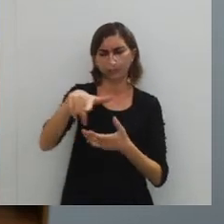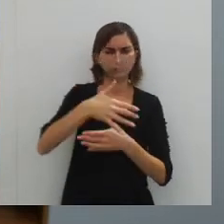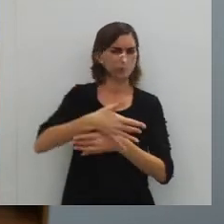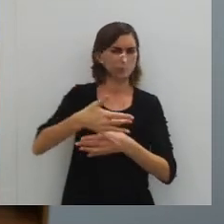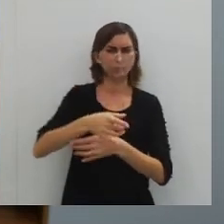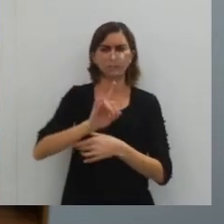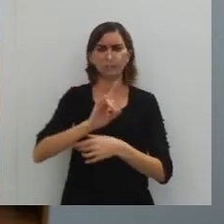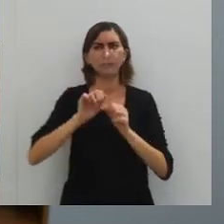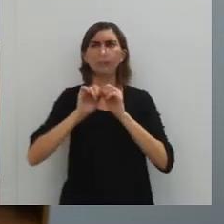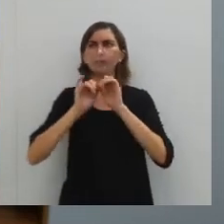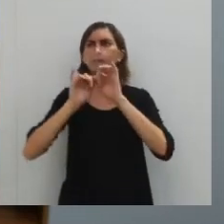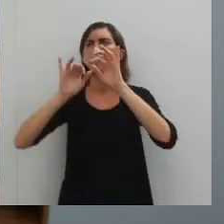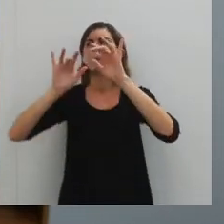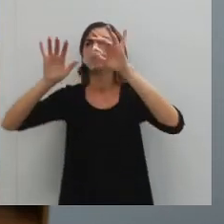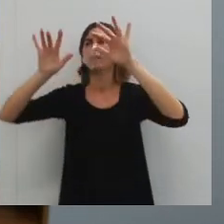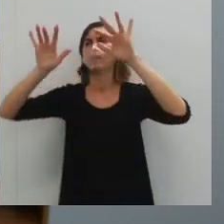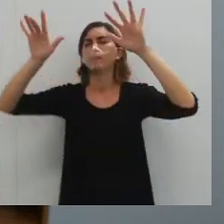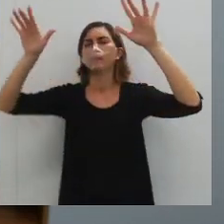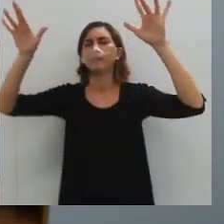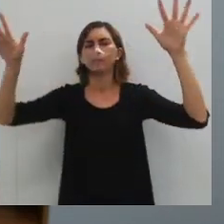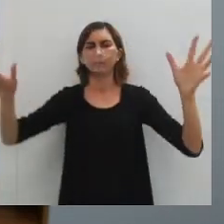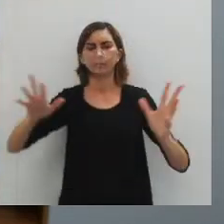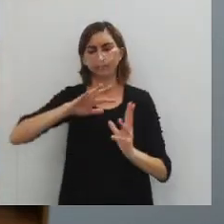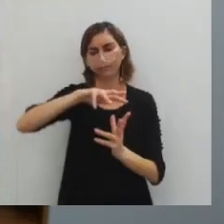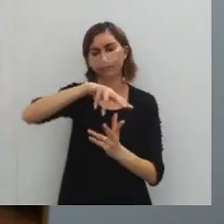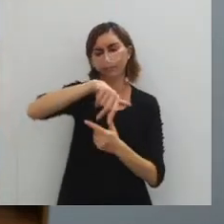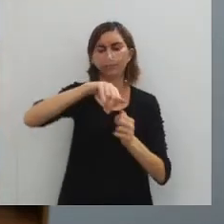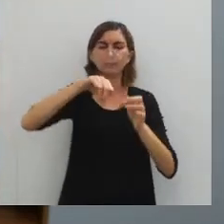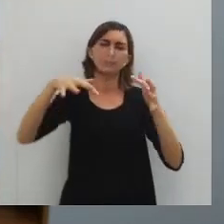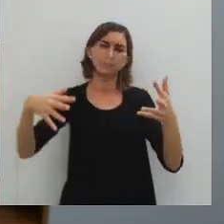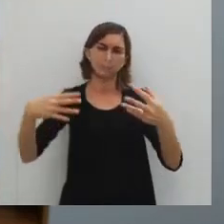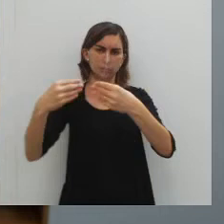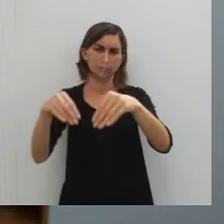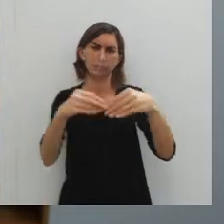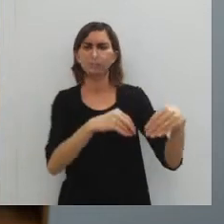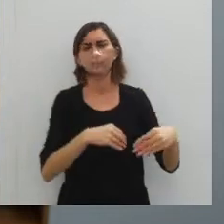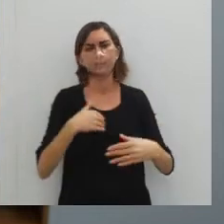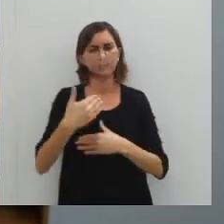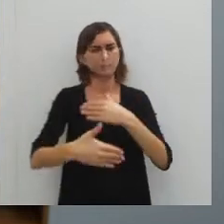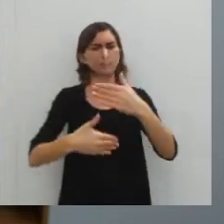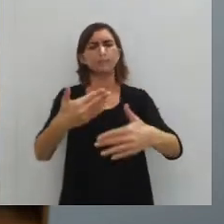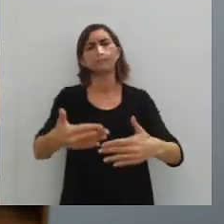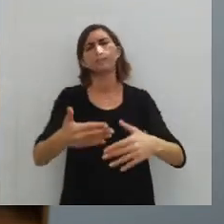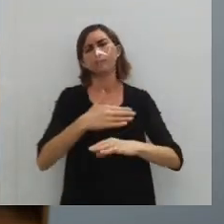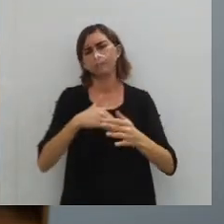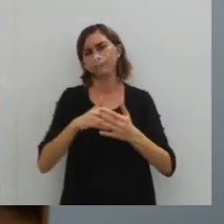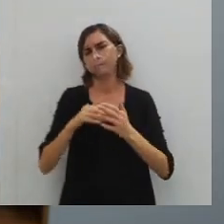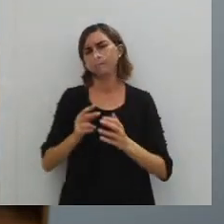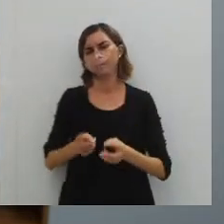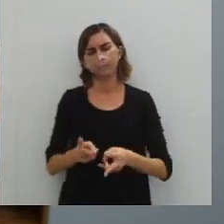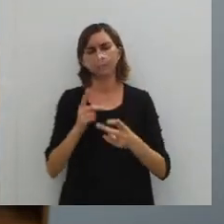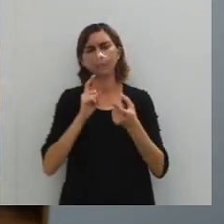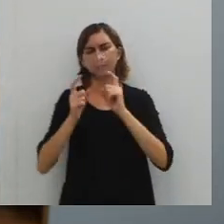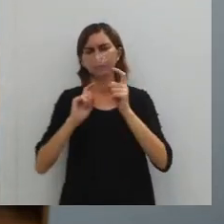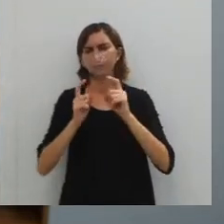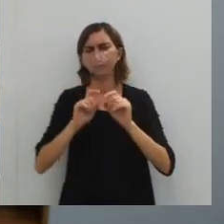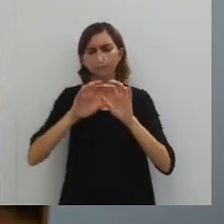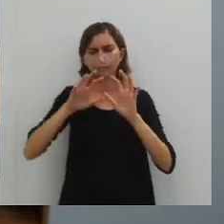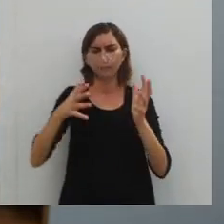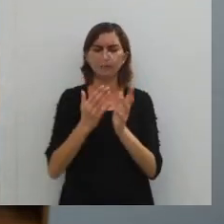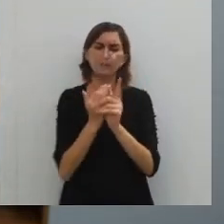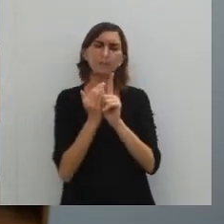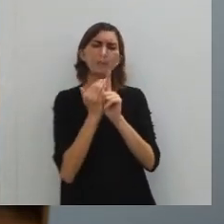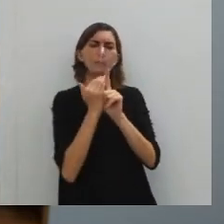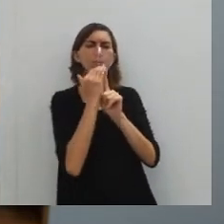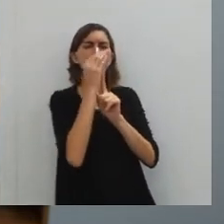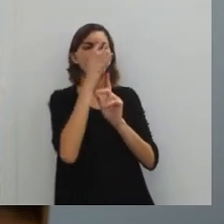cidade. Essa poluição, ela vai se espalhar e vai interferir todo o processo, e aí se discute muito a questão do aquecimento